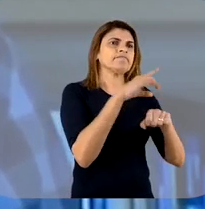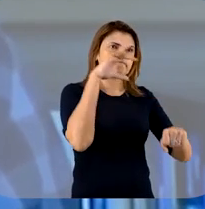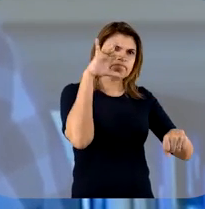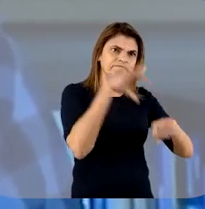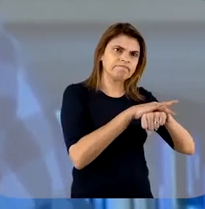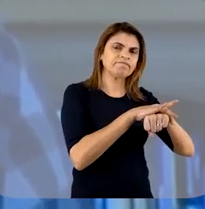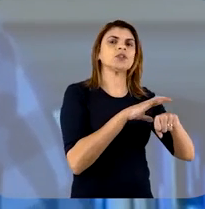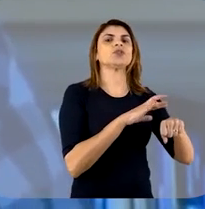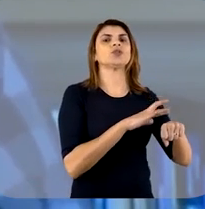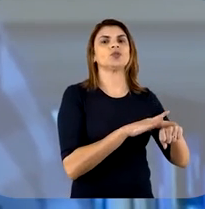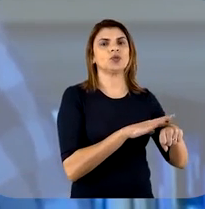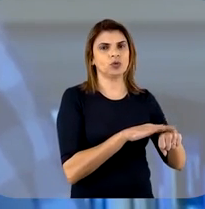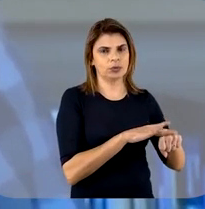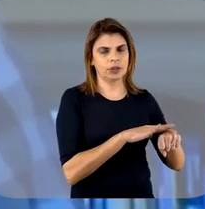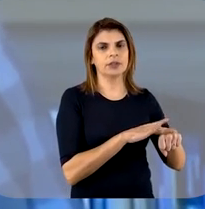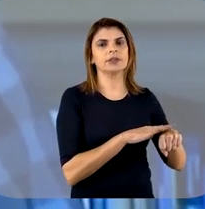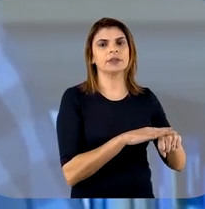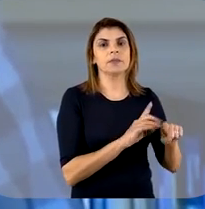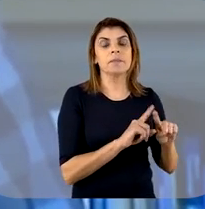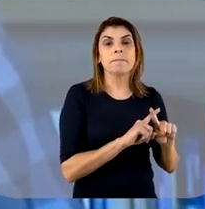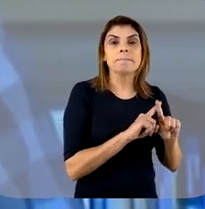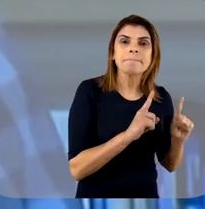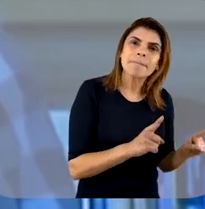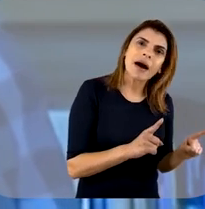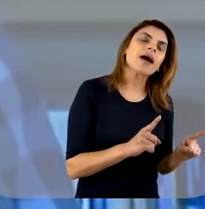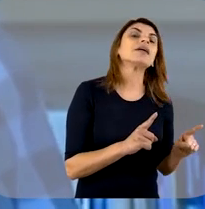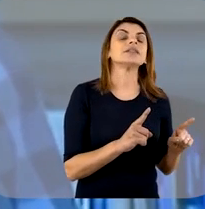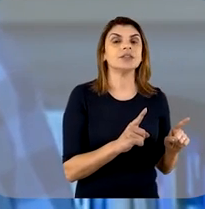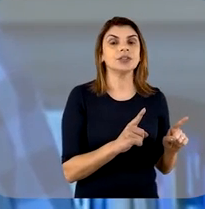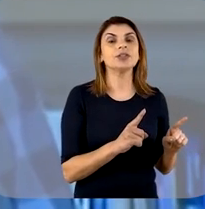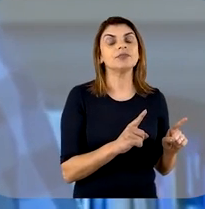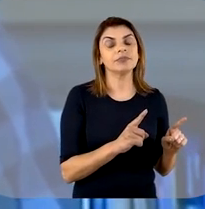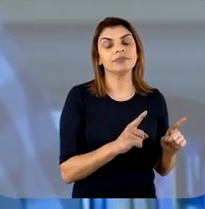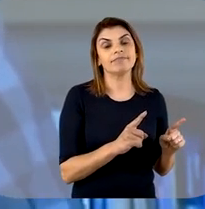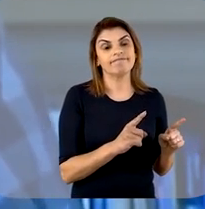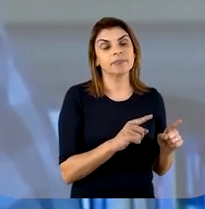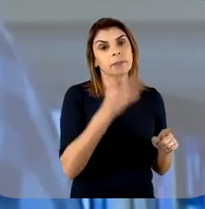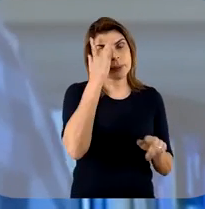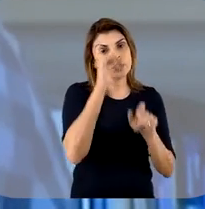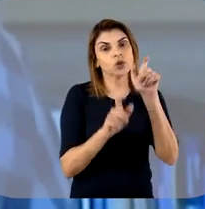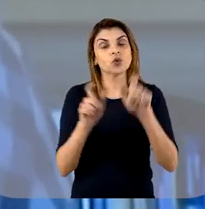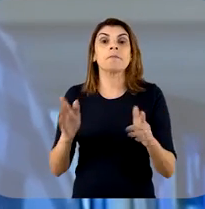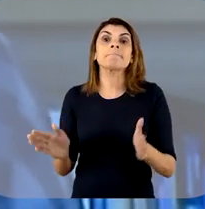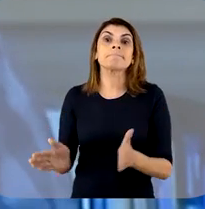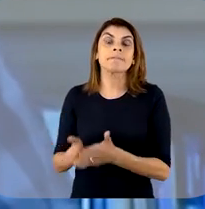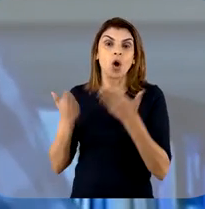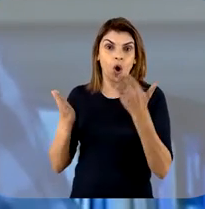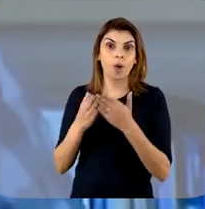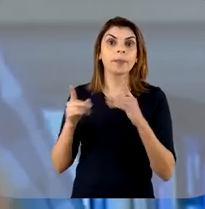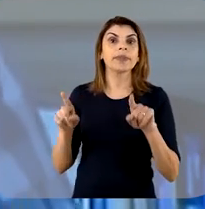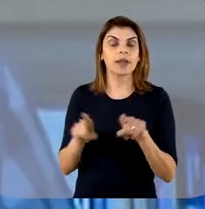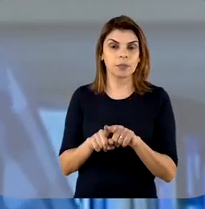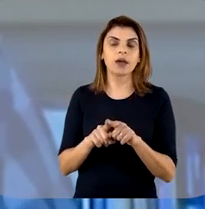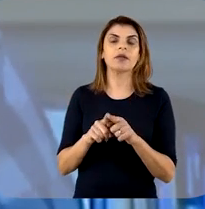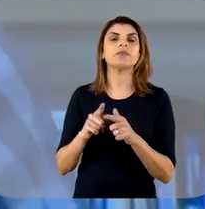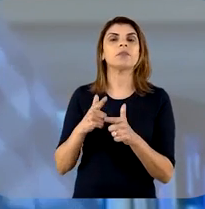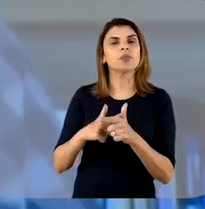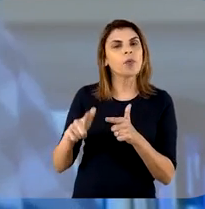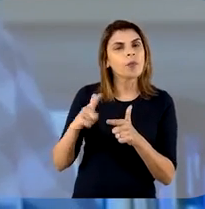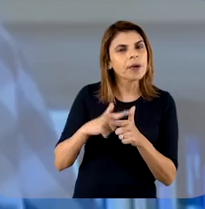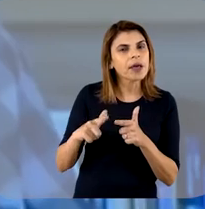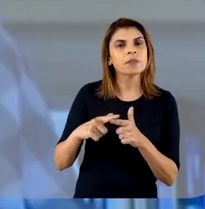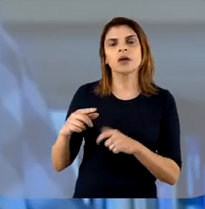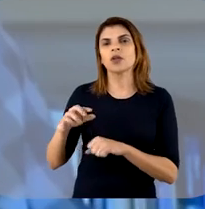doença. Nós temos uma população mais pobre e que tem um efeito simultâneo, tanto